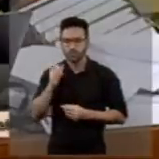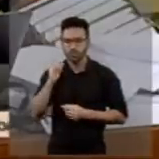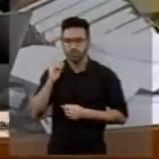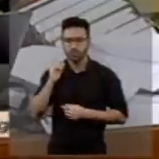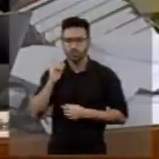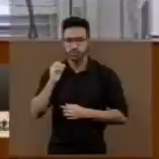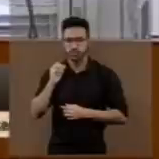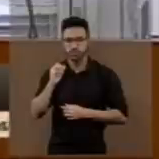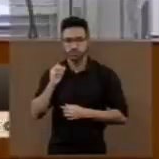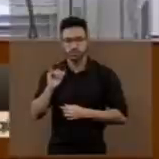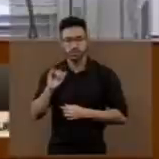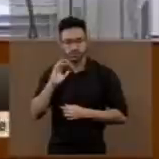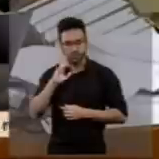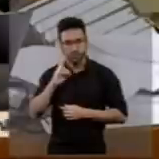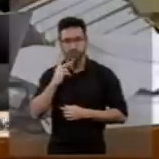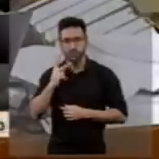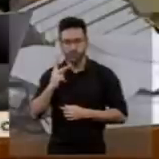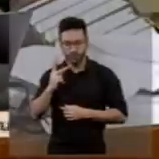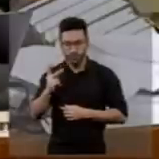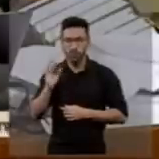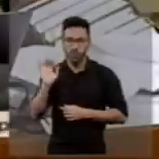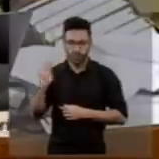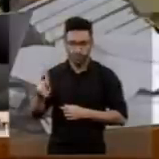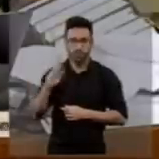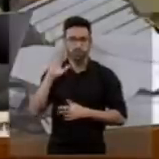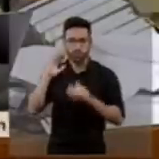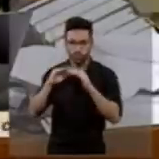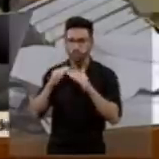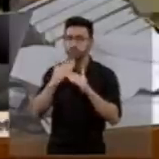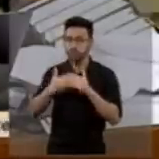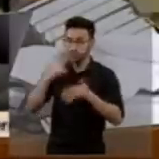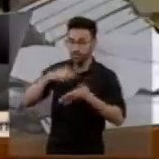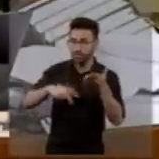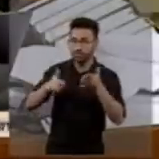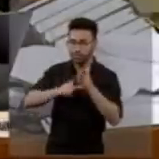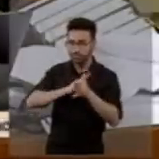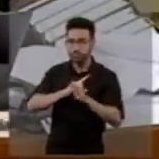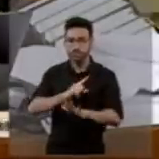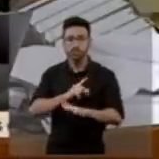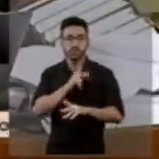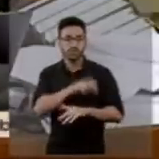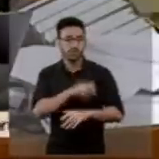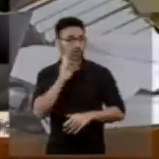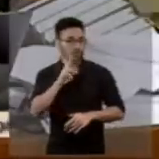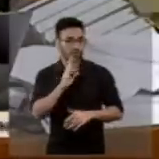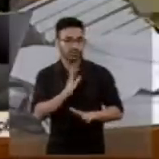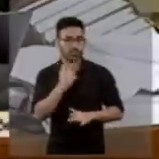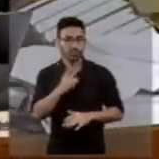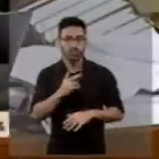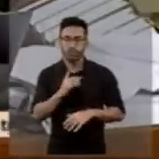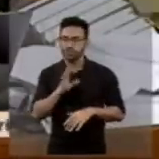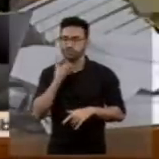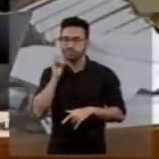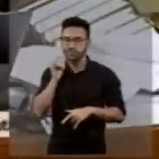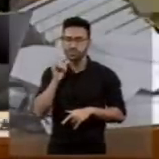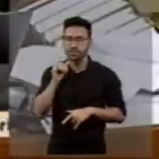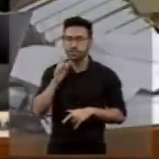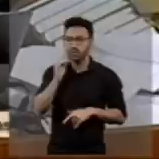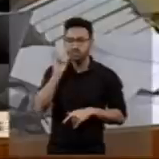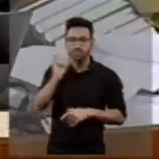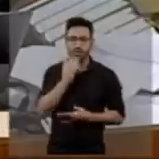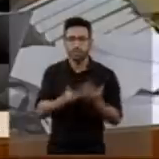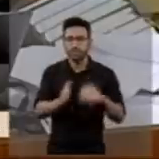recurso extraordinário no voto vista de Vossa Excelência. Até, como Vossa Excelência já adiantou, até para poupar o tempo